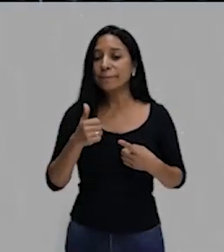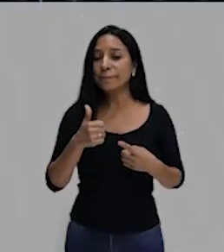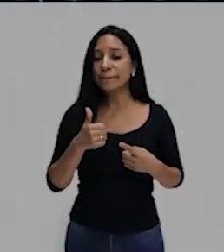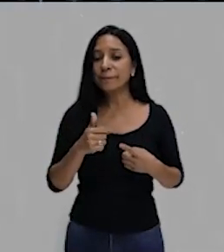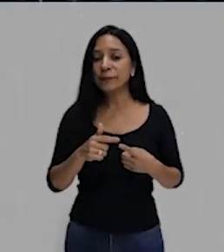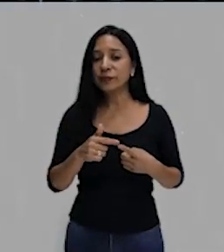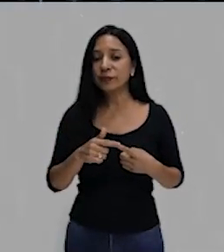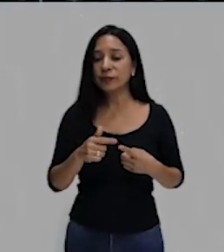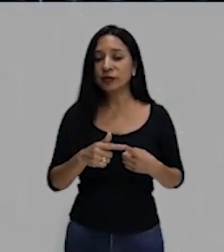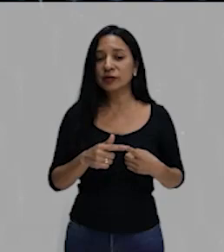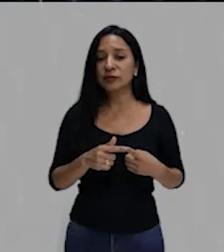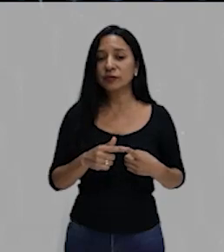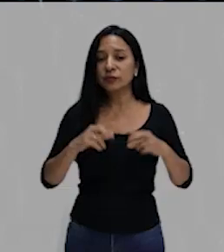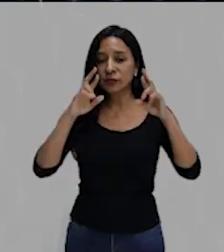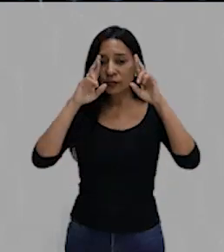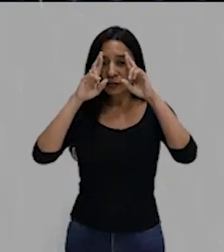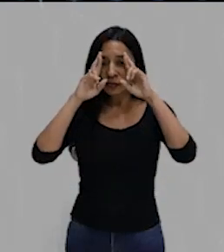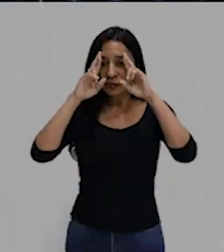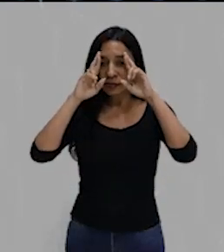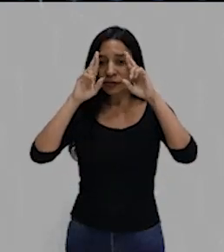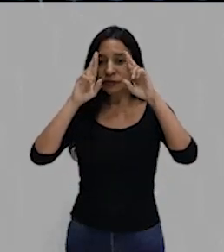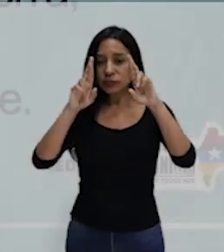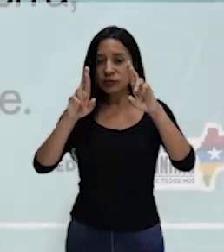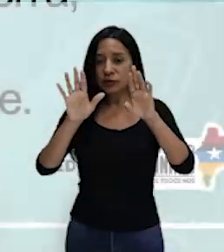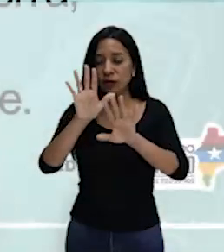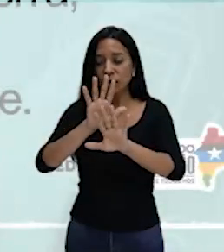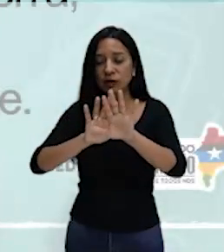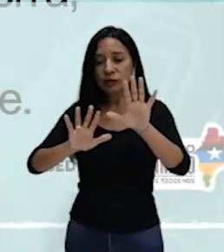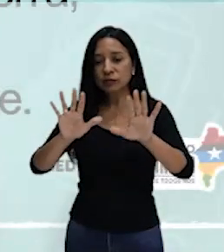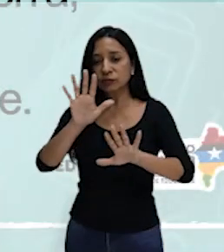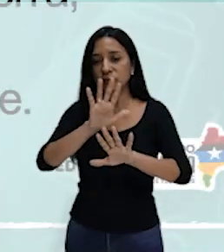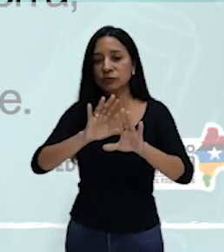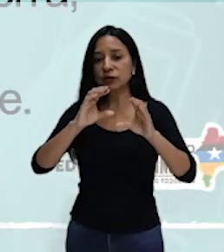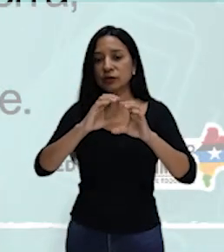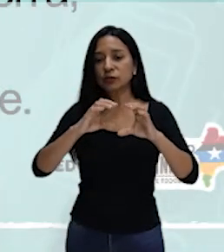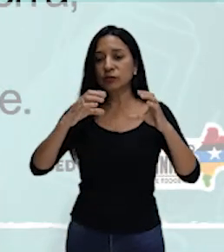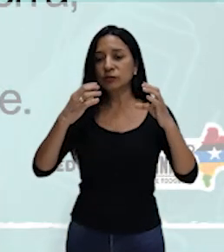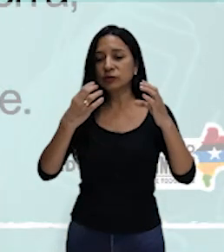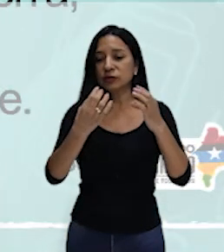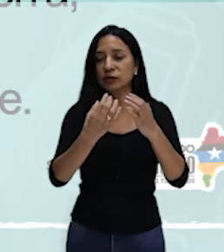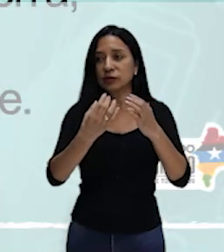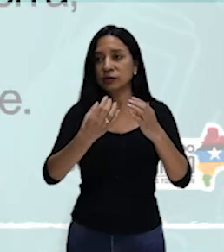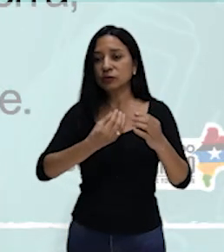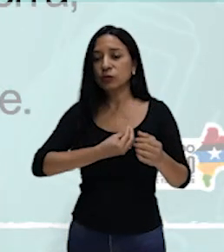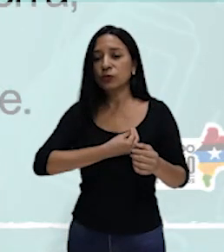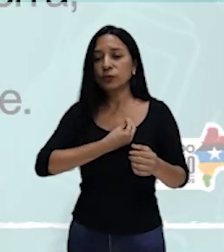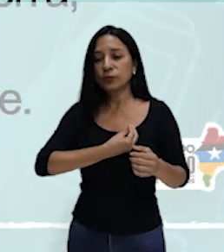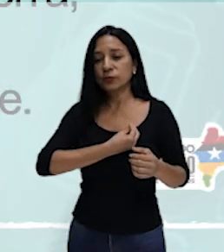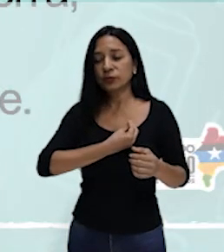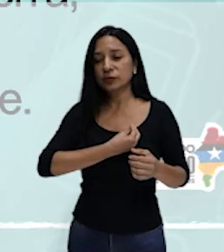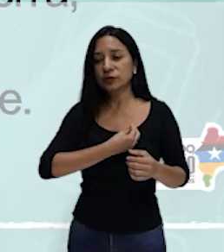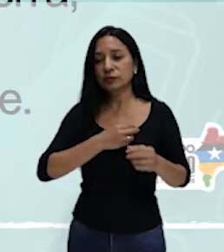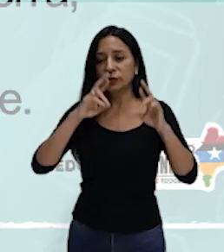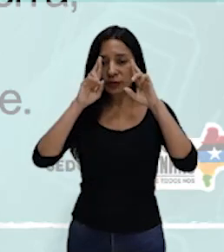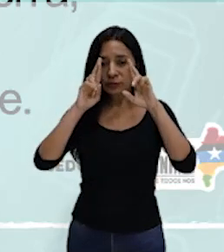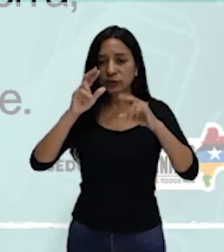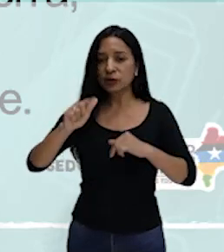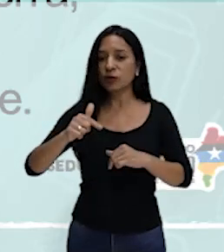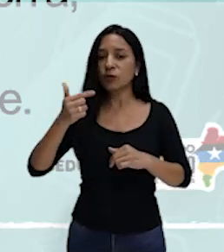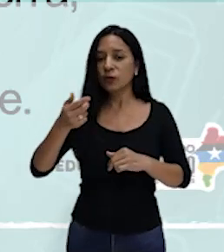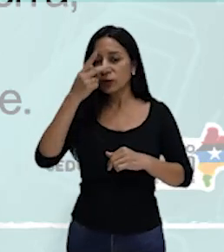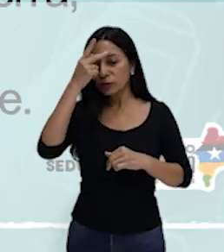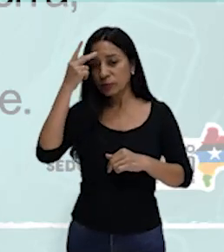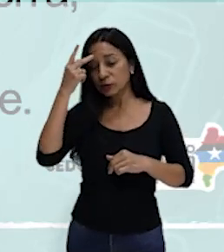sociedade sustentável é o quê? Respeitar e cuidar da comunidade dos seres vivos. Respeito a outras